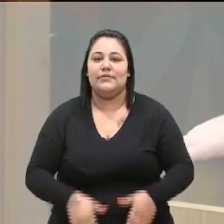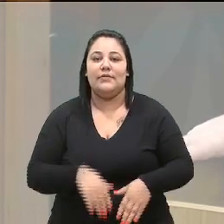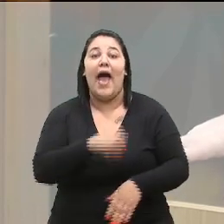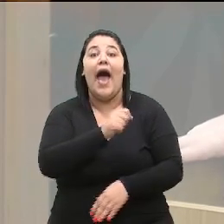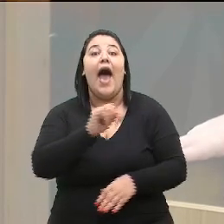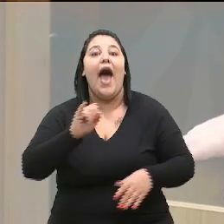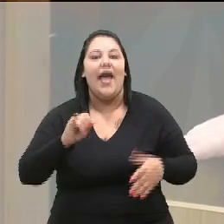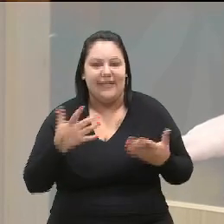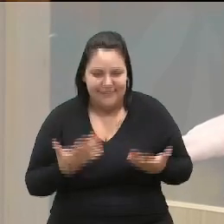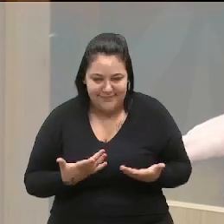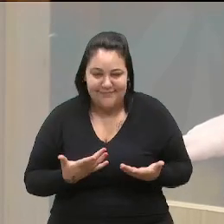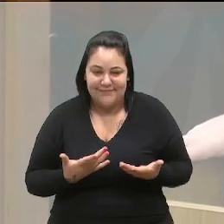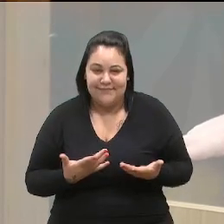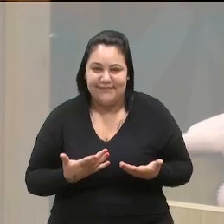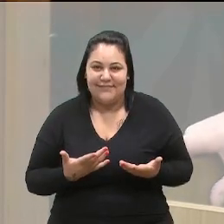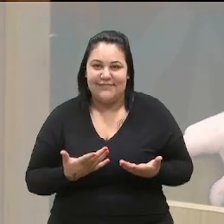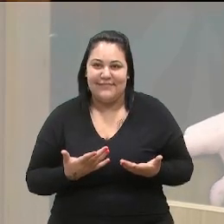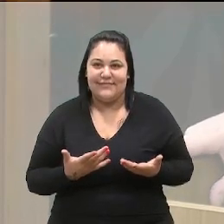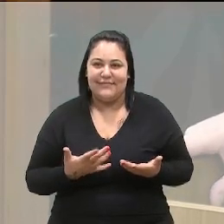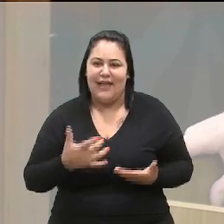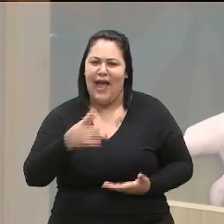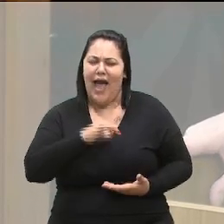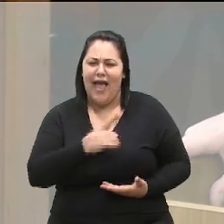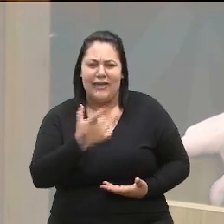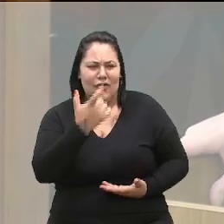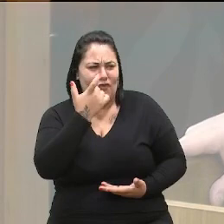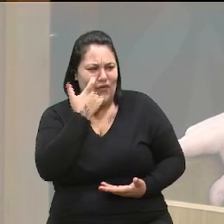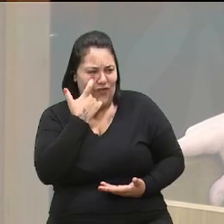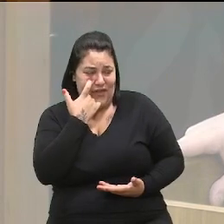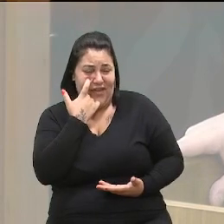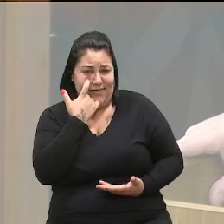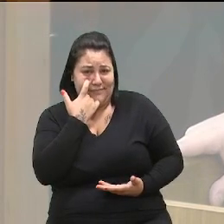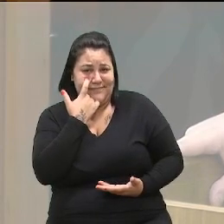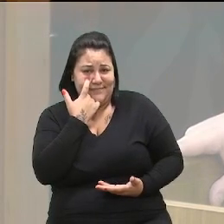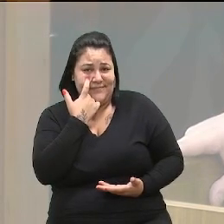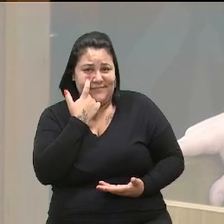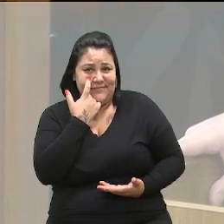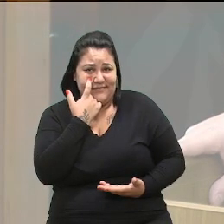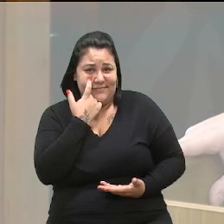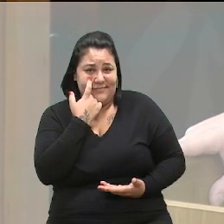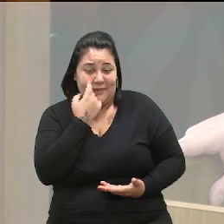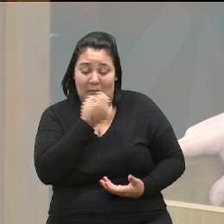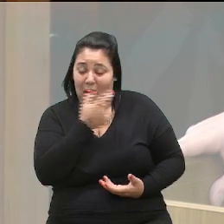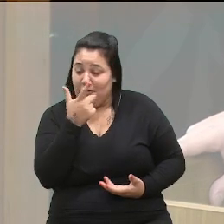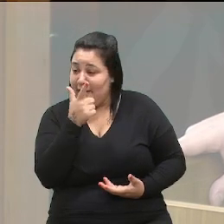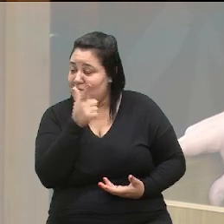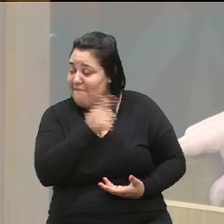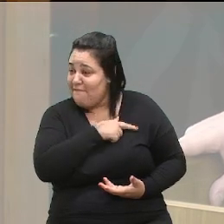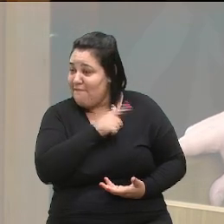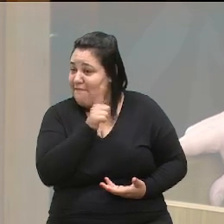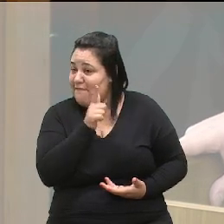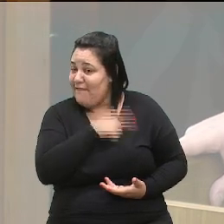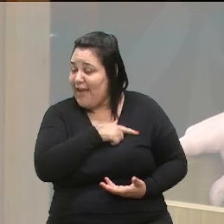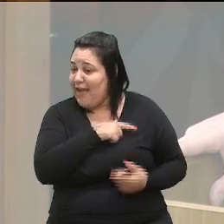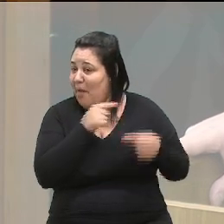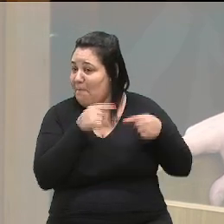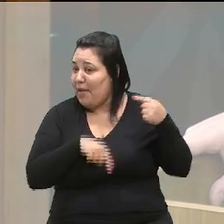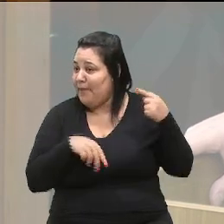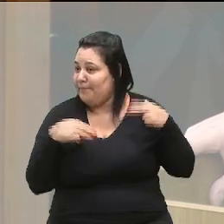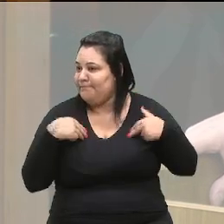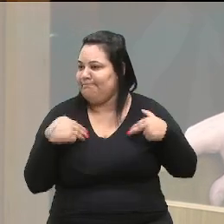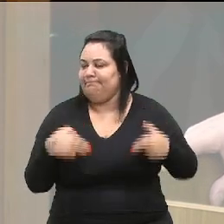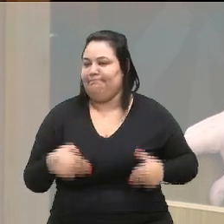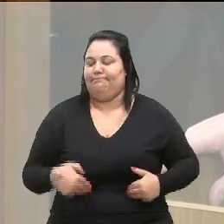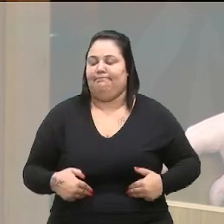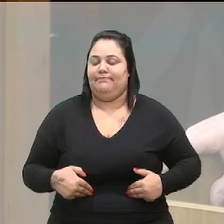aí de uma manobra baixa imoral